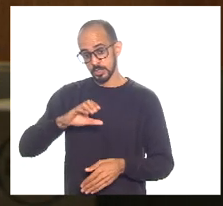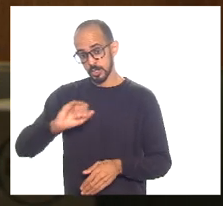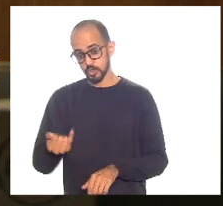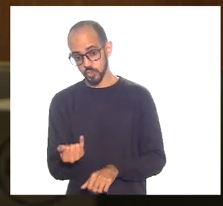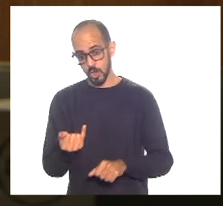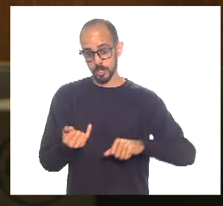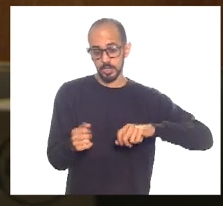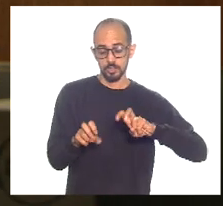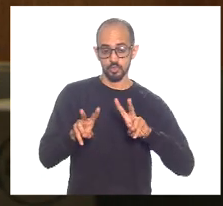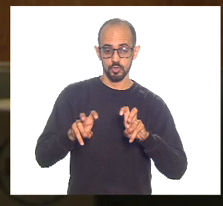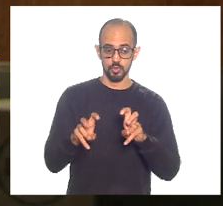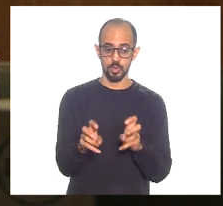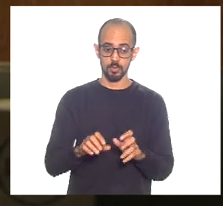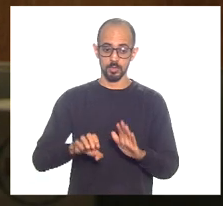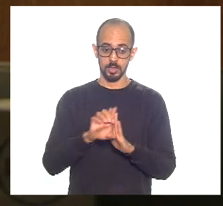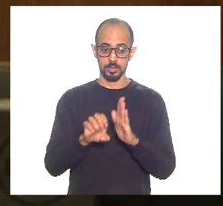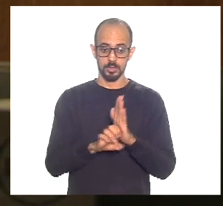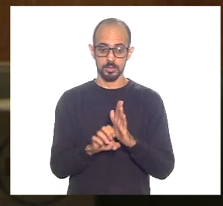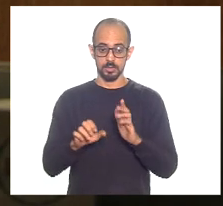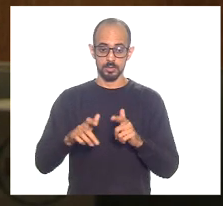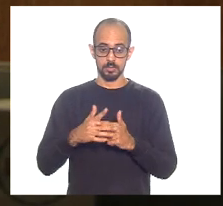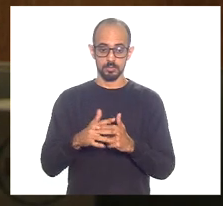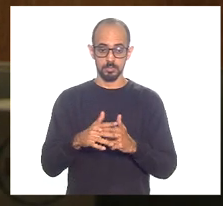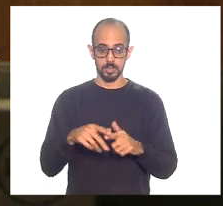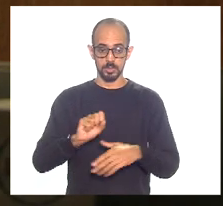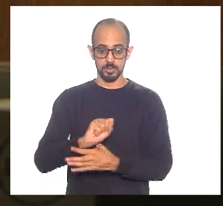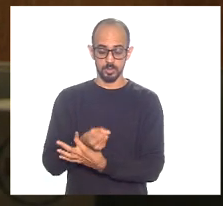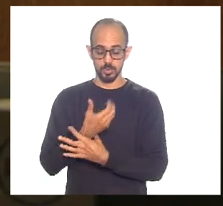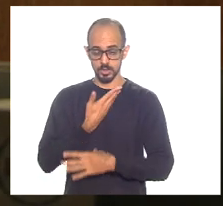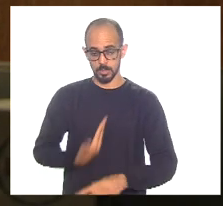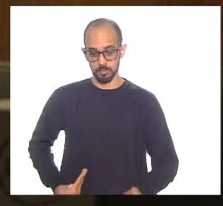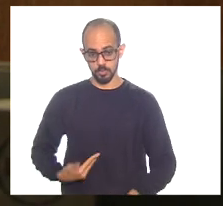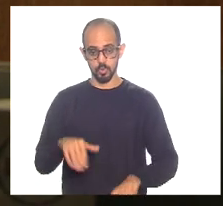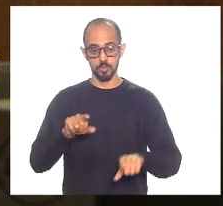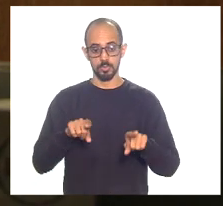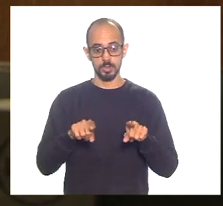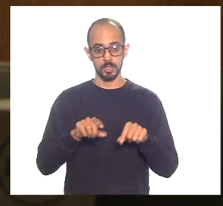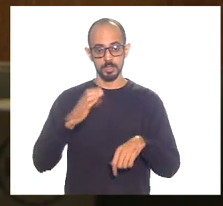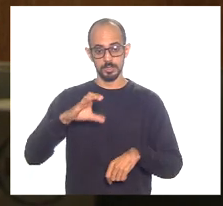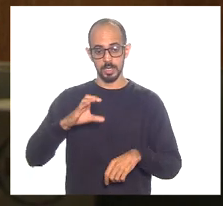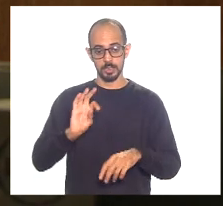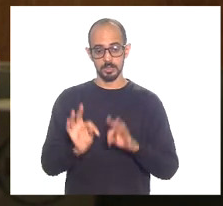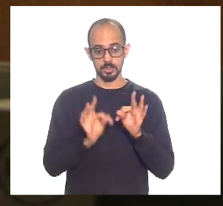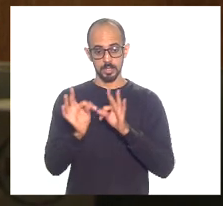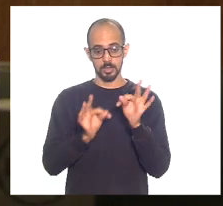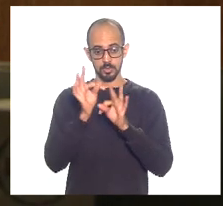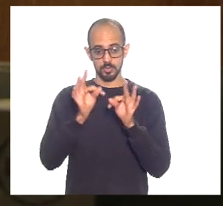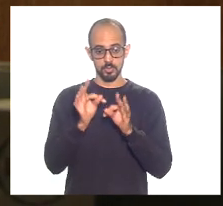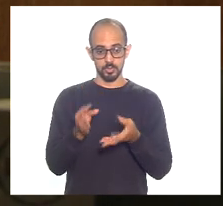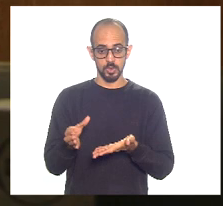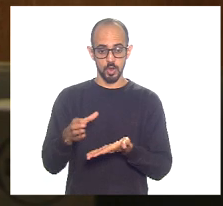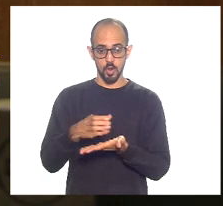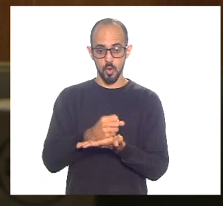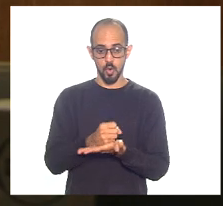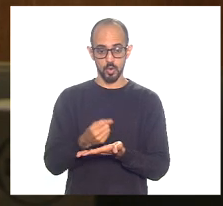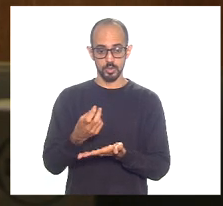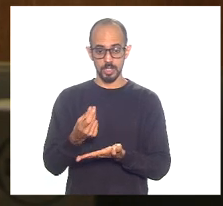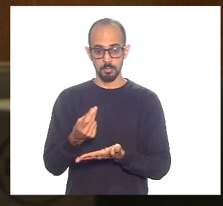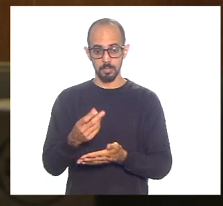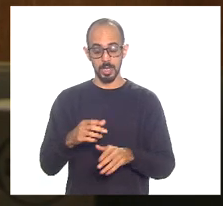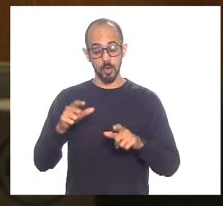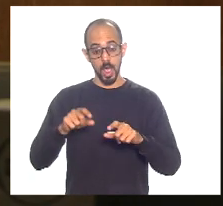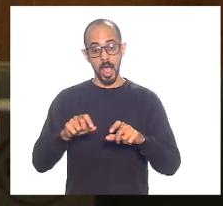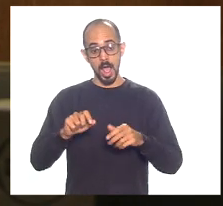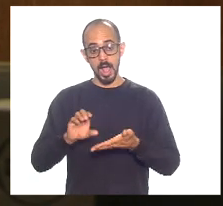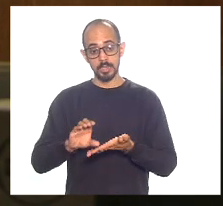à discriminação, de segurança pública, de ciência e tecnologia e de orçamento às emendas de